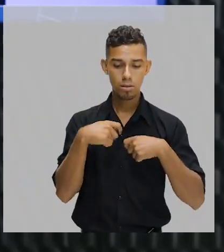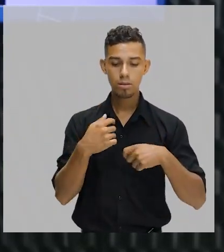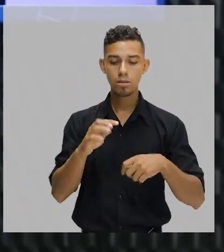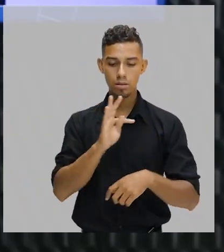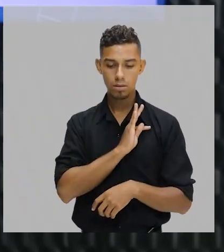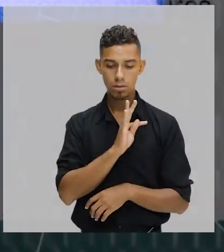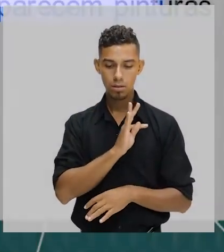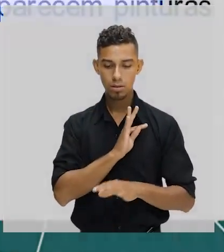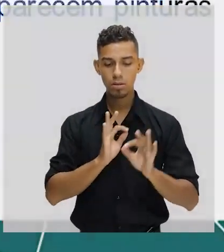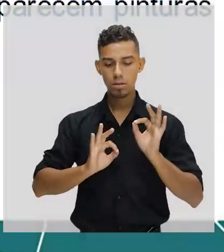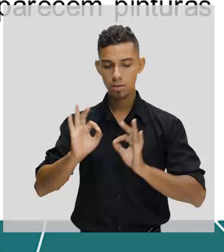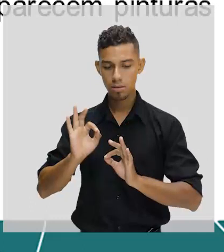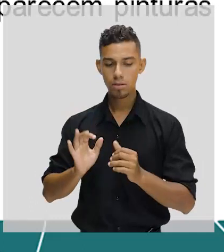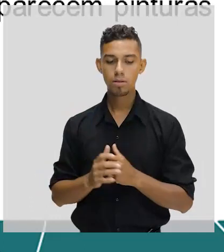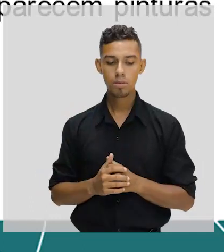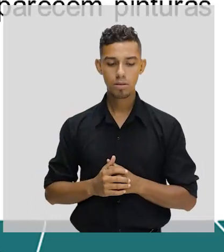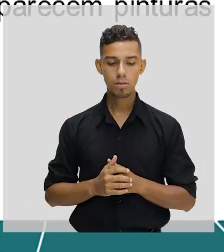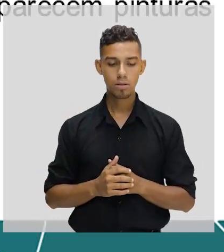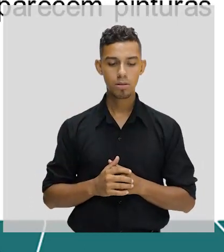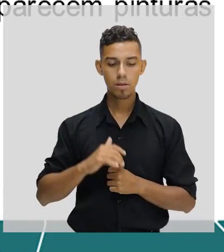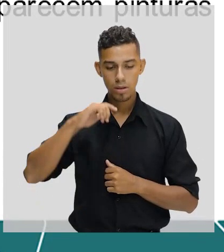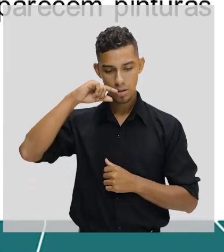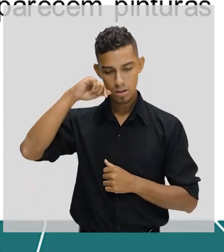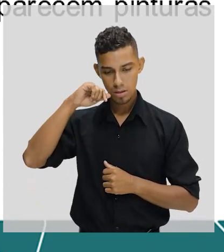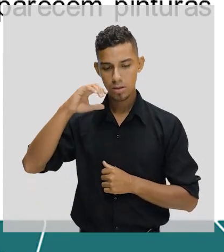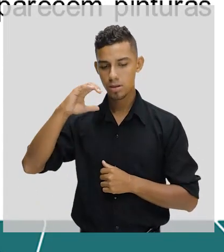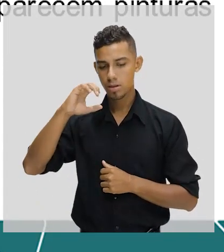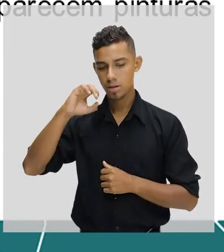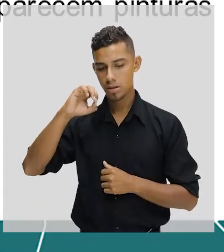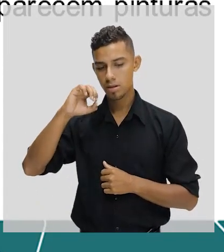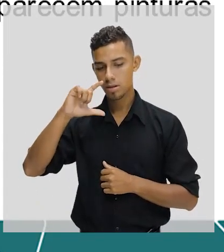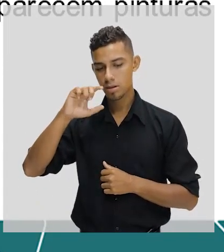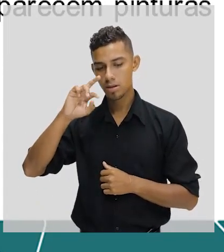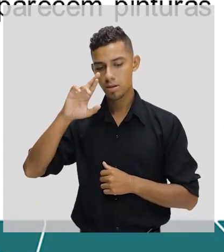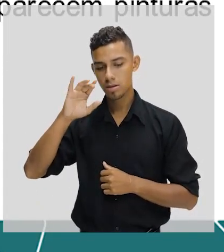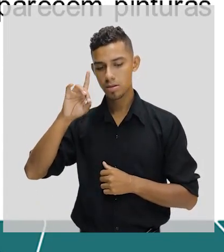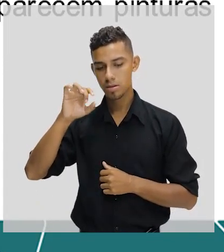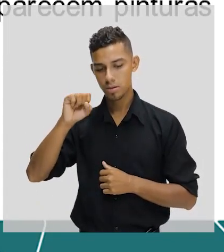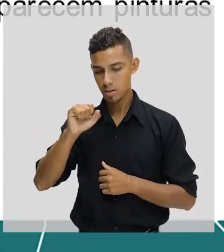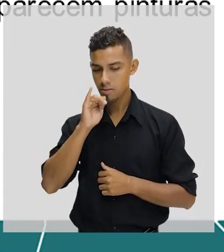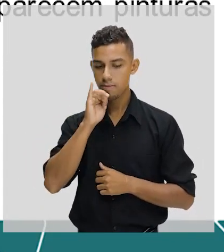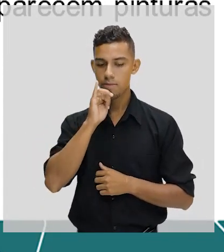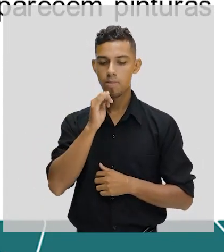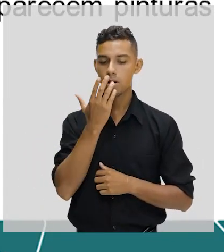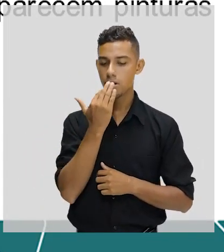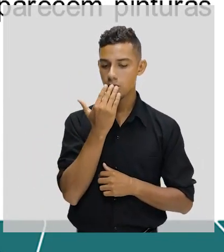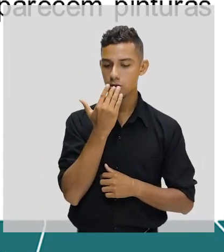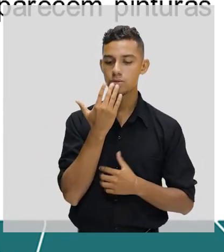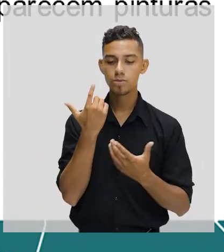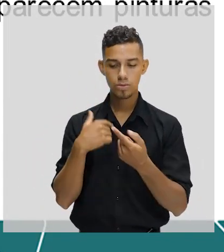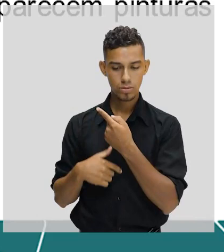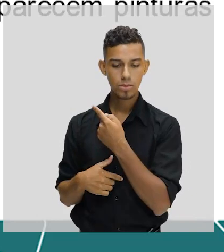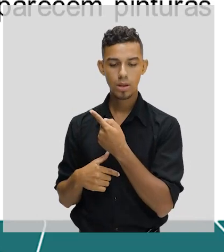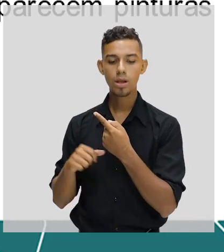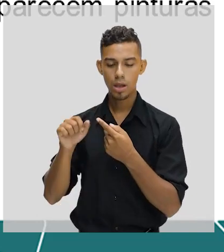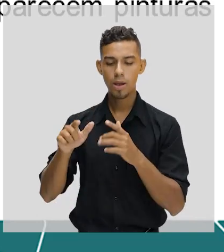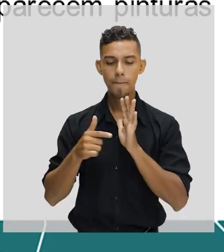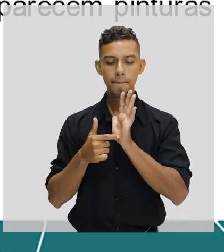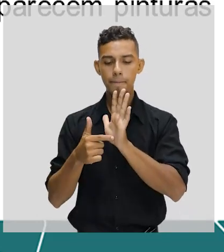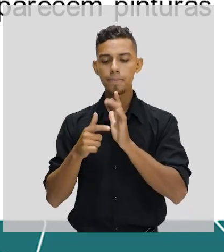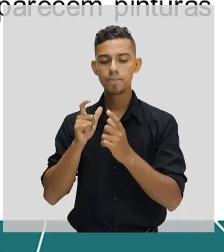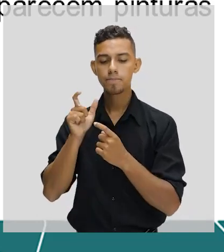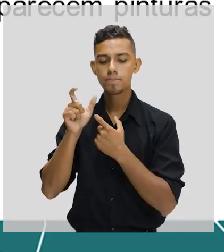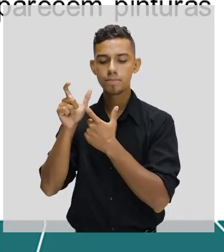com lápis. Lápis coloridos. Os lápis coloridos são aqueles que vocês chamam de lápis de cor. Geralmente eu indico os lápis